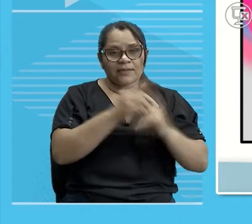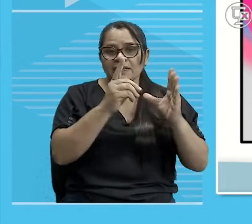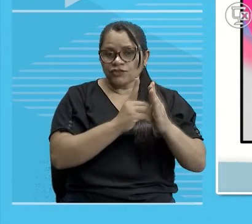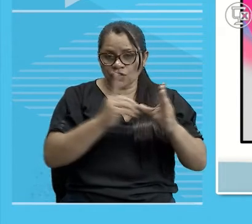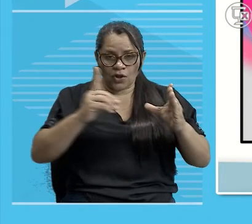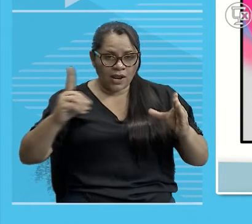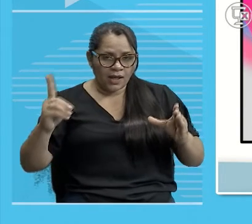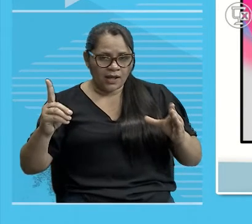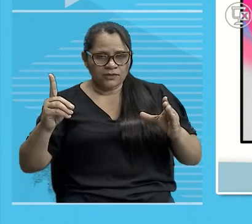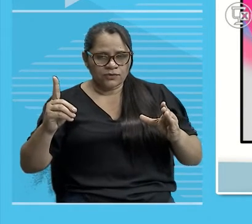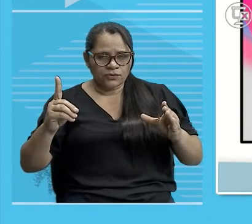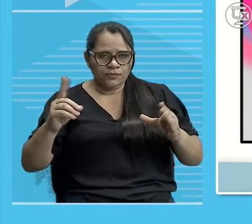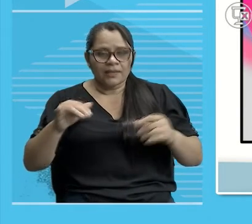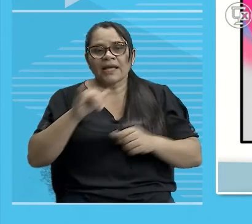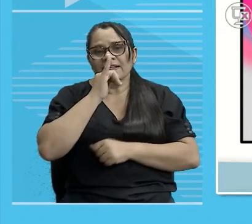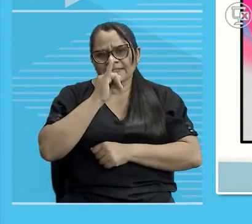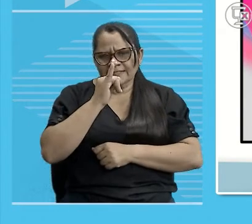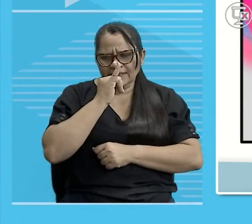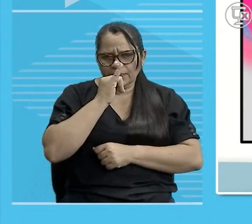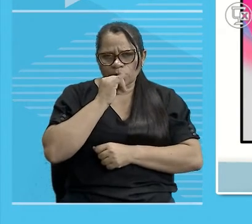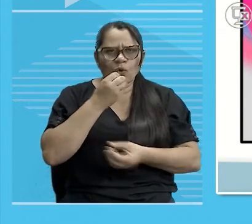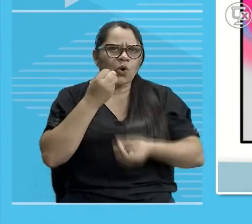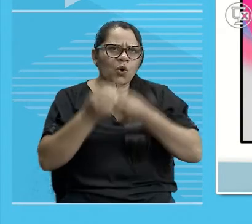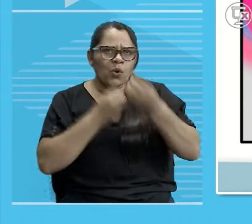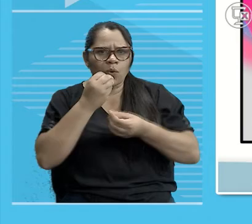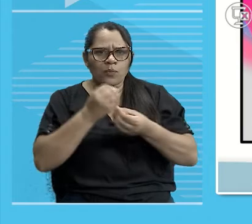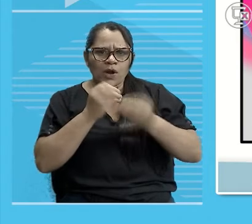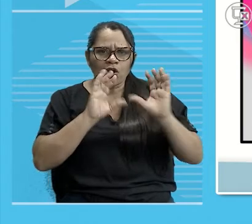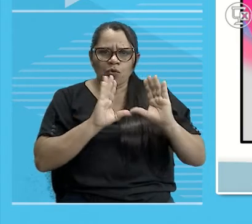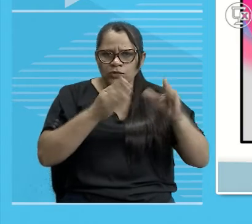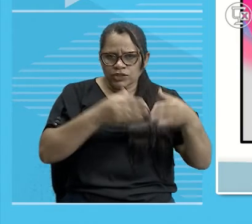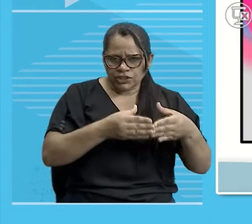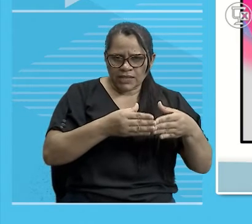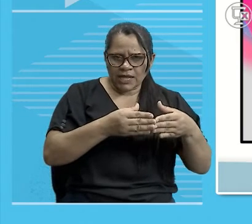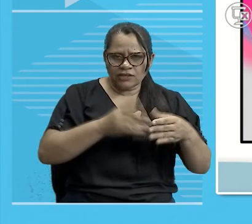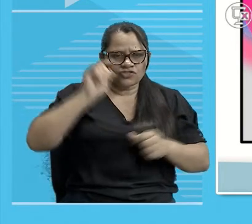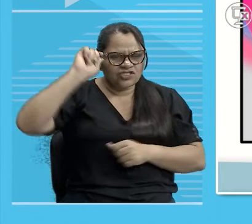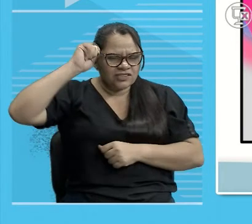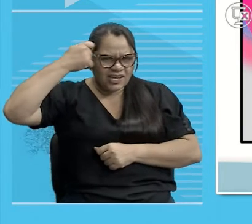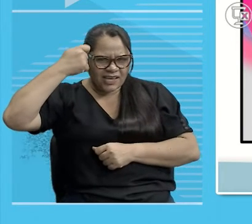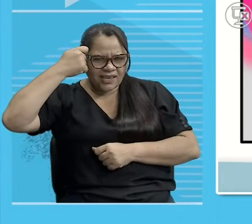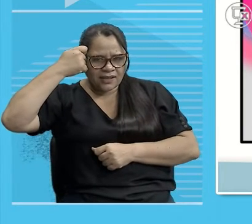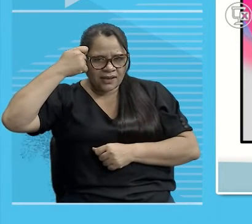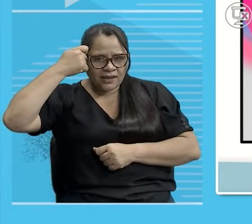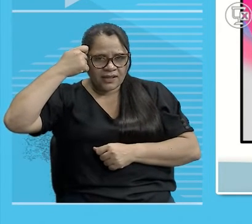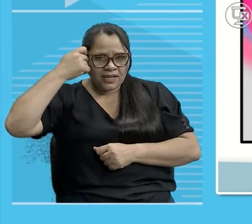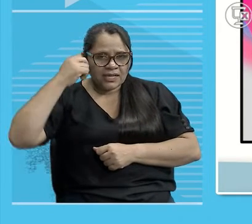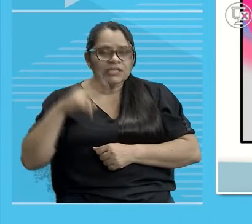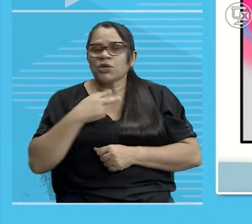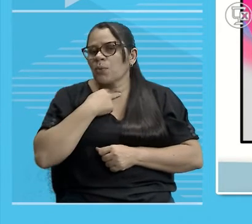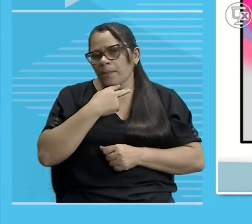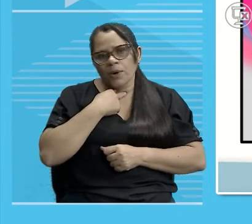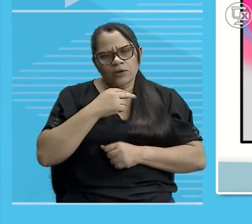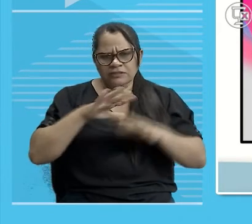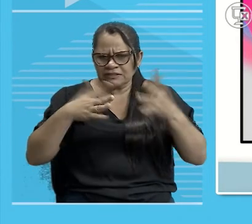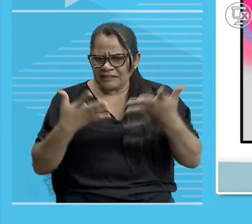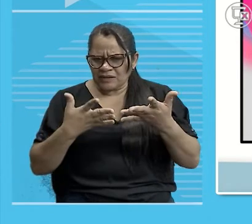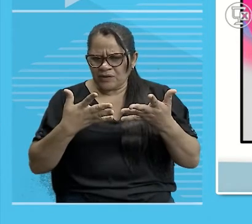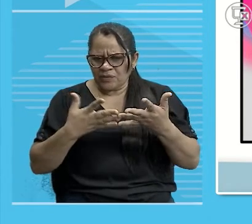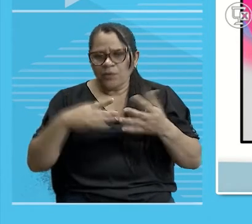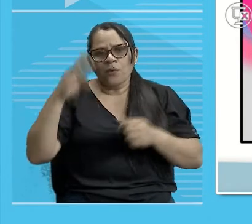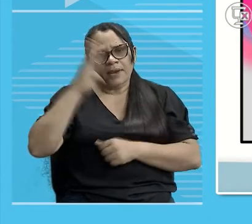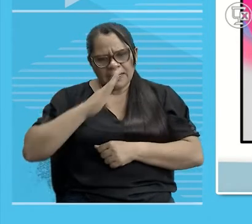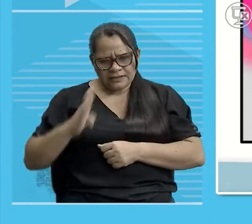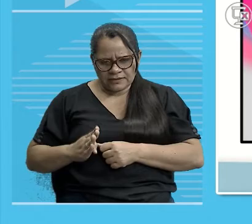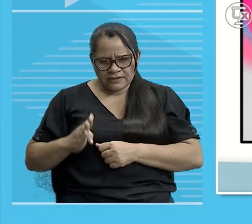minoria a comunidade Negra não professor não que tem o Brasil a maior parte da população brasileira é fumar